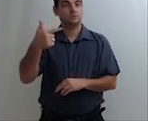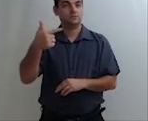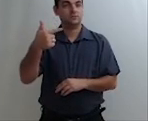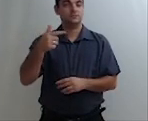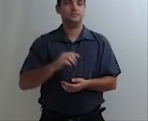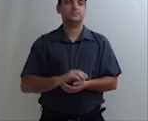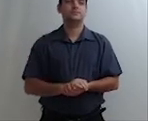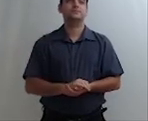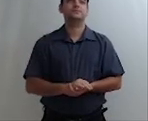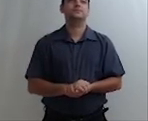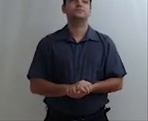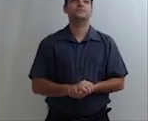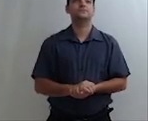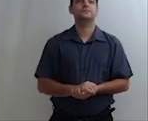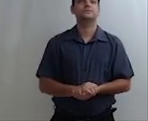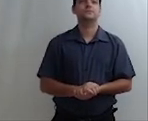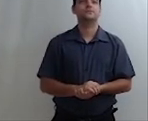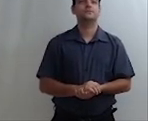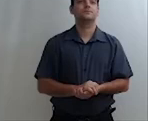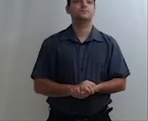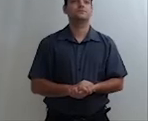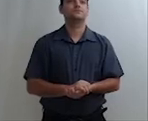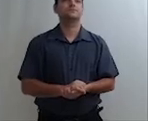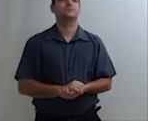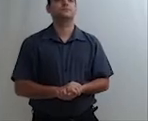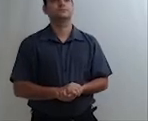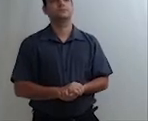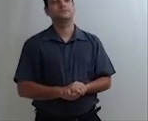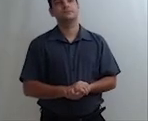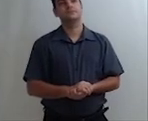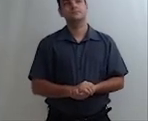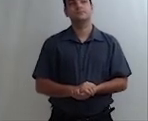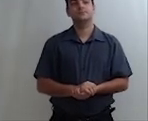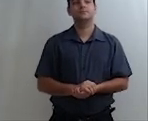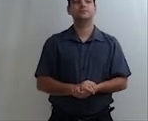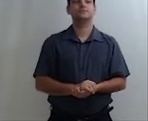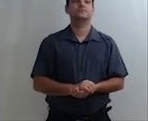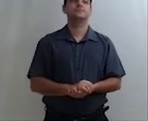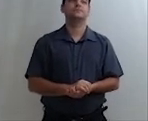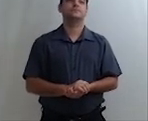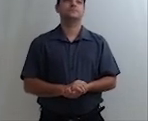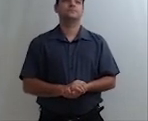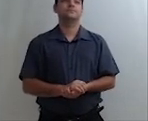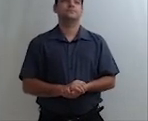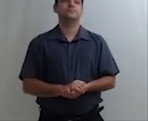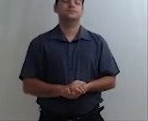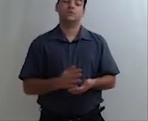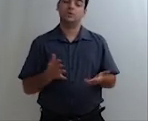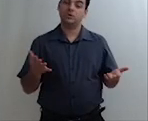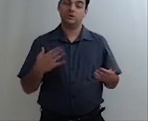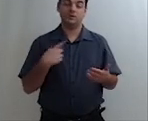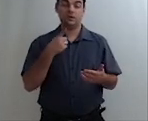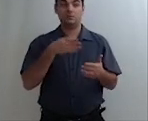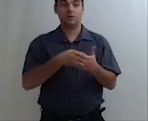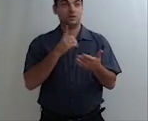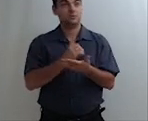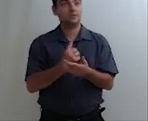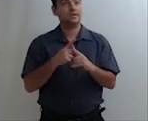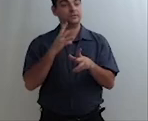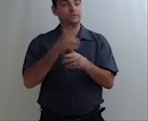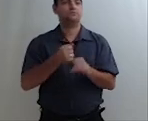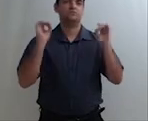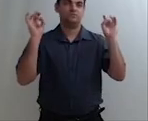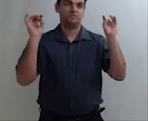752 pois não Presidente aqui se trata de embargo de declaração em agrave regimental em recurso especial